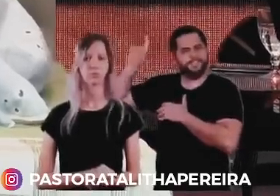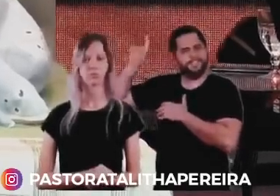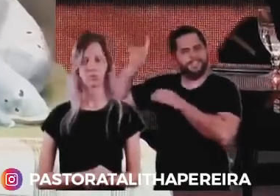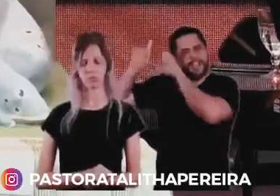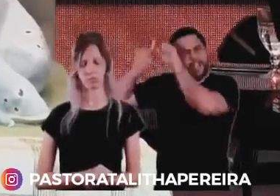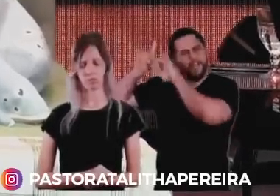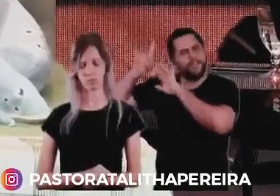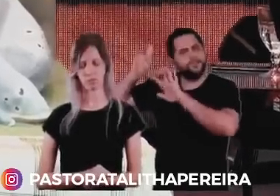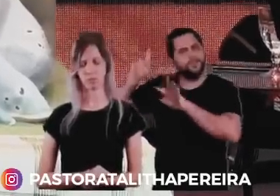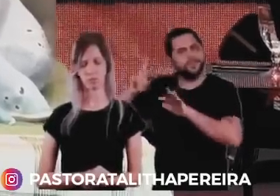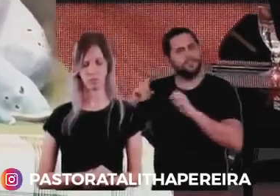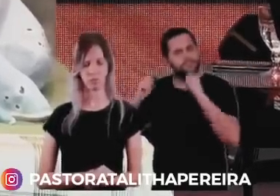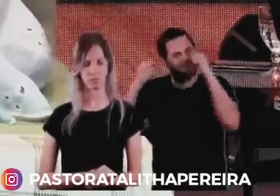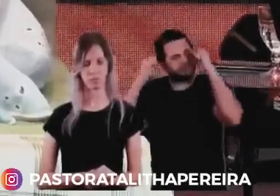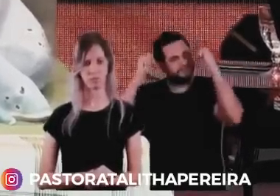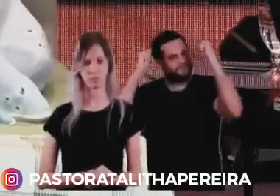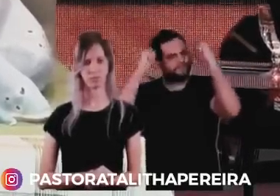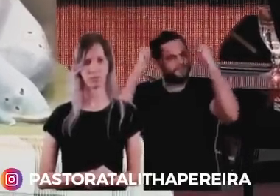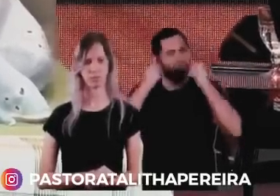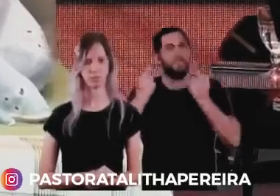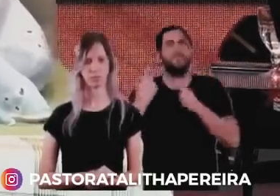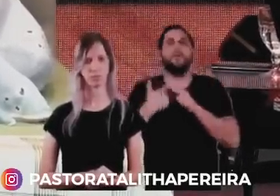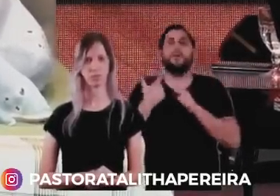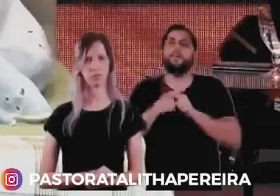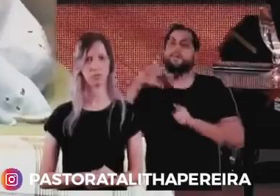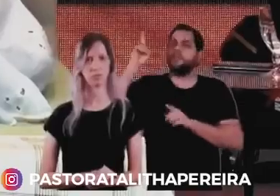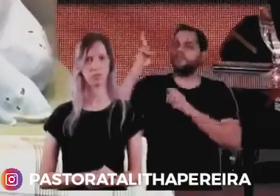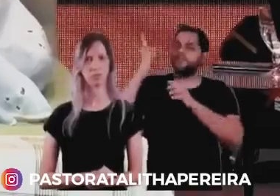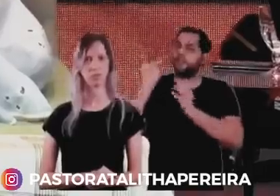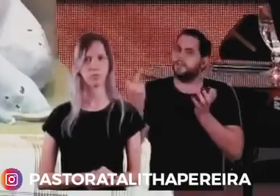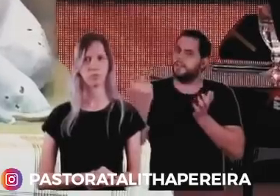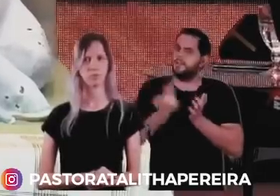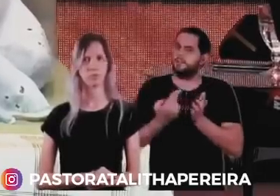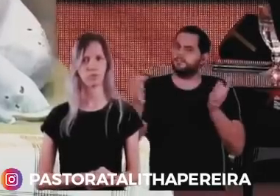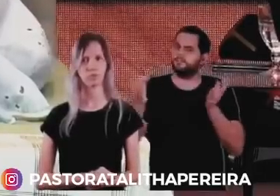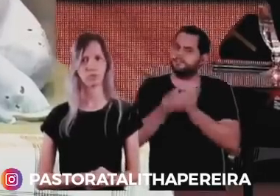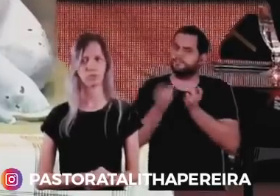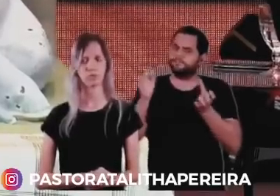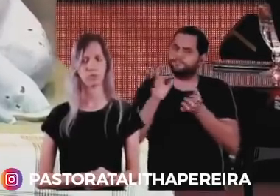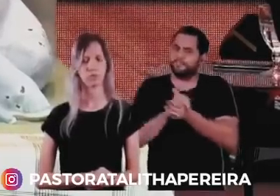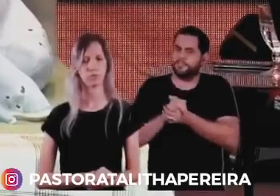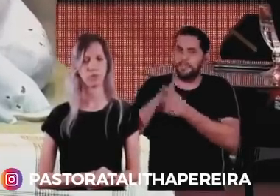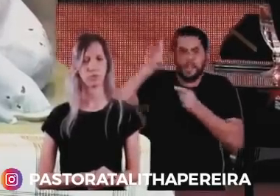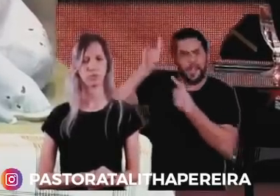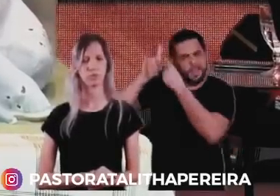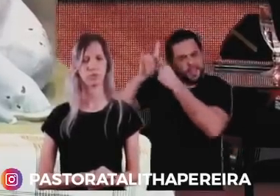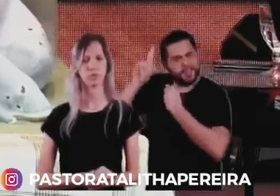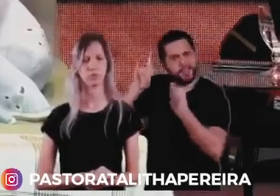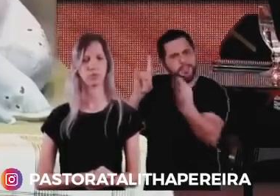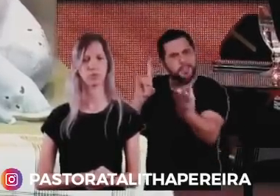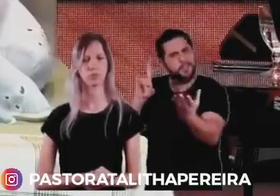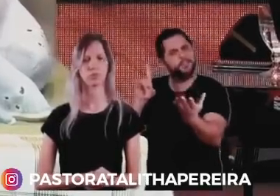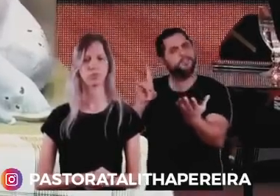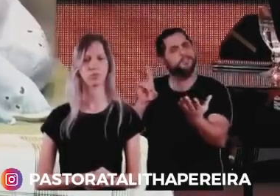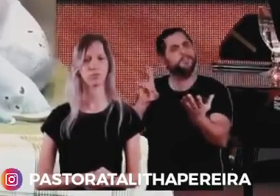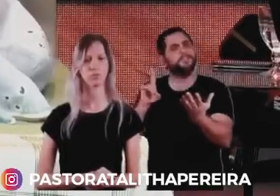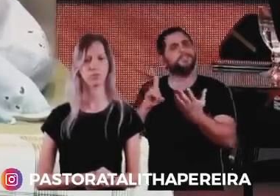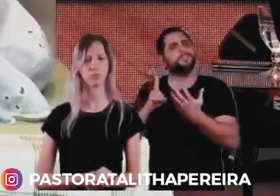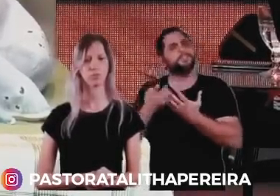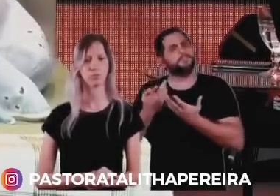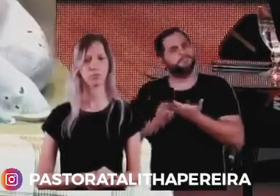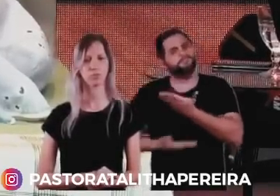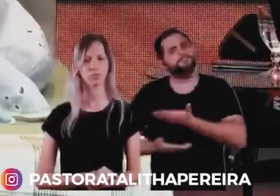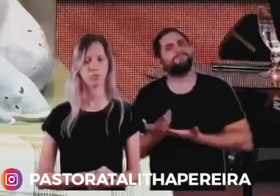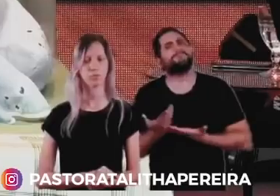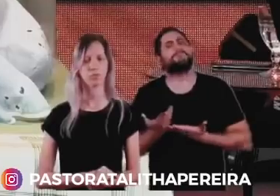E vibrando com aquilo que Ele uniu, com aquilo que Ele gerou em termos de lar, em termos de